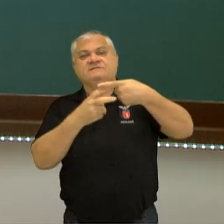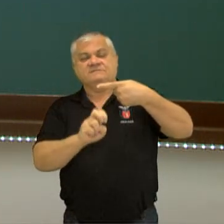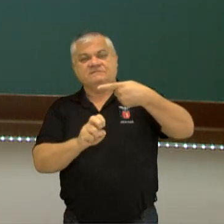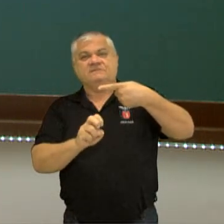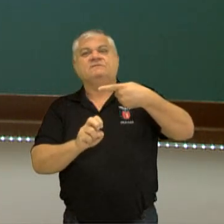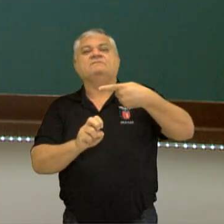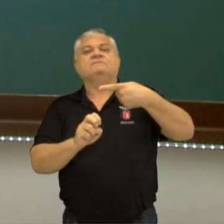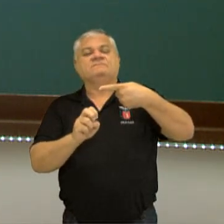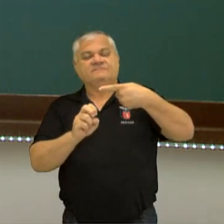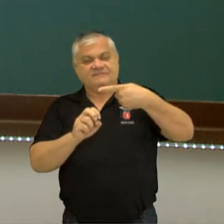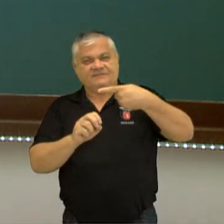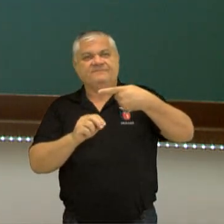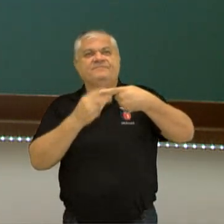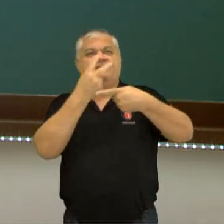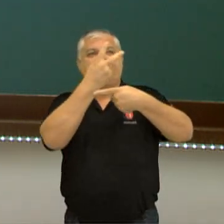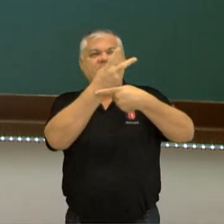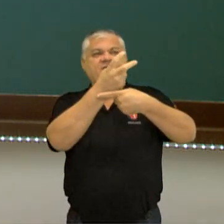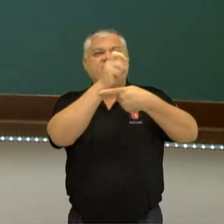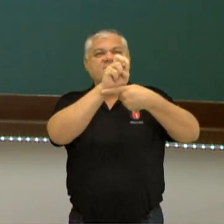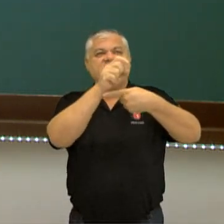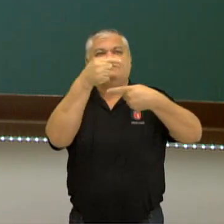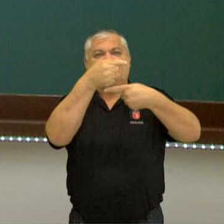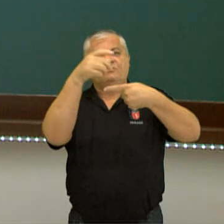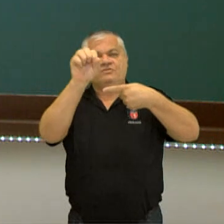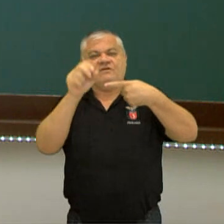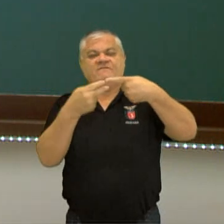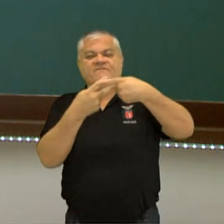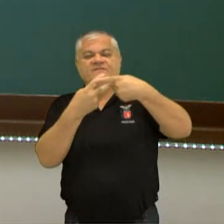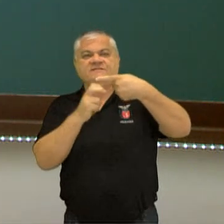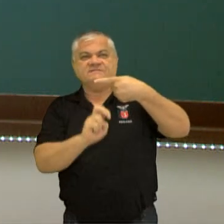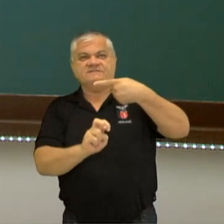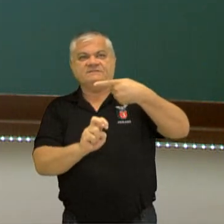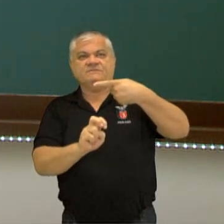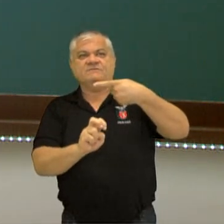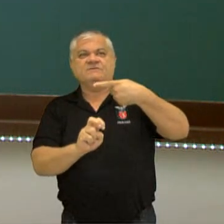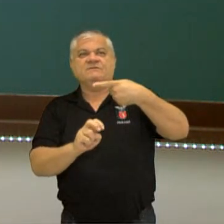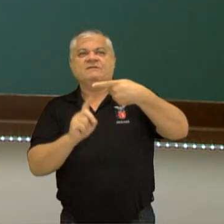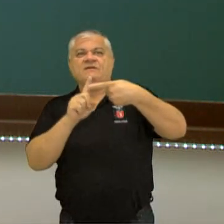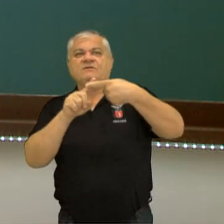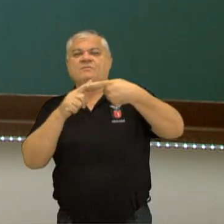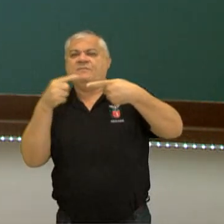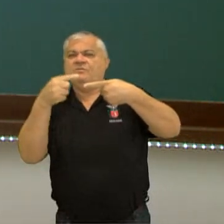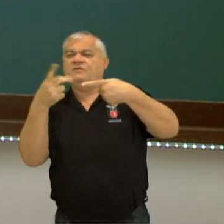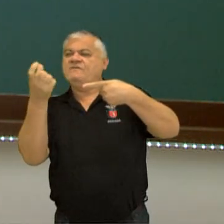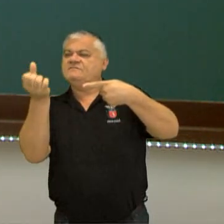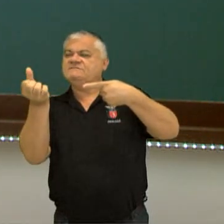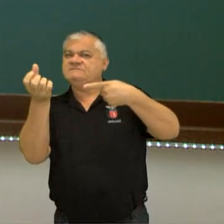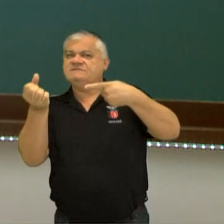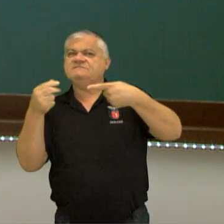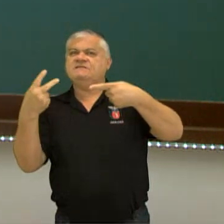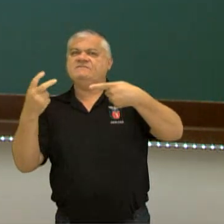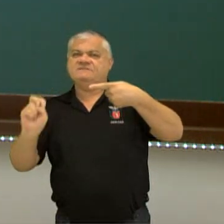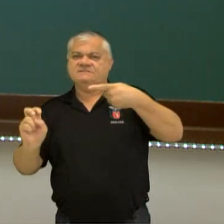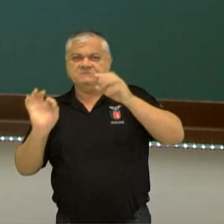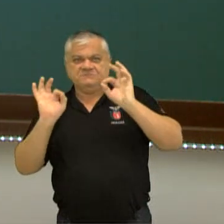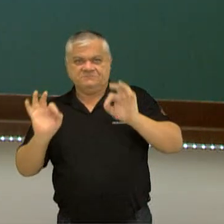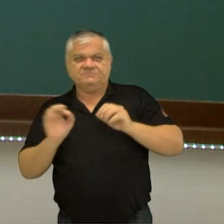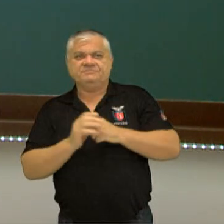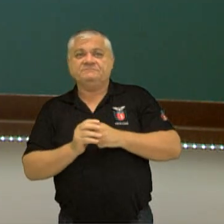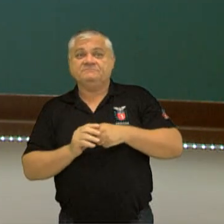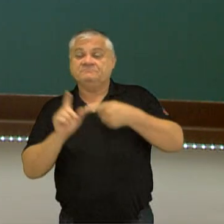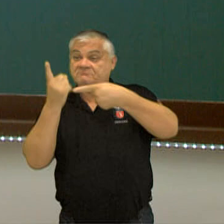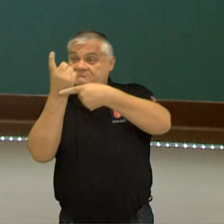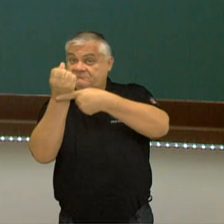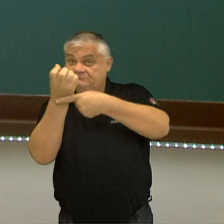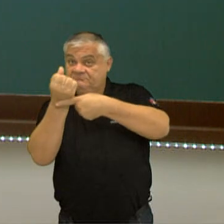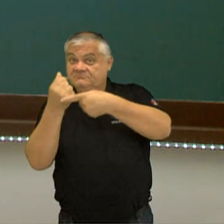pelo de baixo, multiplica pelo de cima, então o mínimo é 25, fiquei com 25 menos 9. Quer dizer que